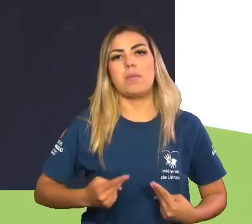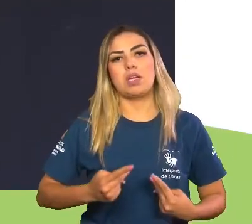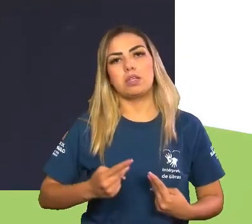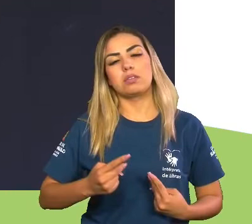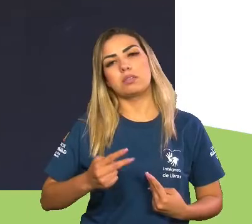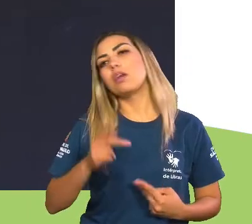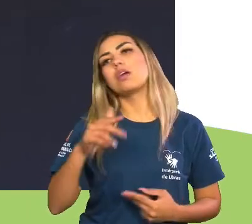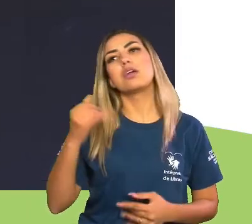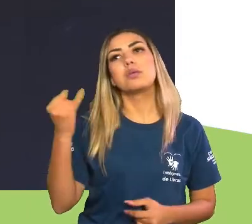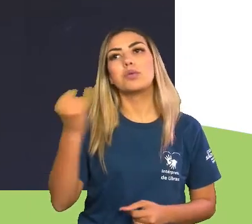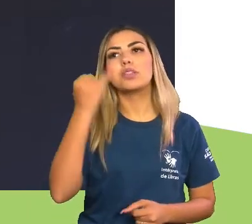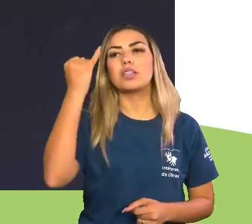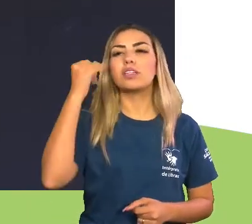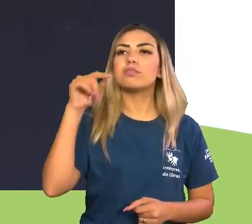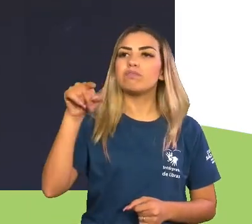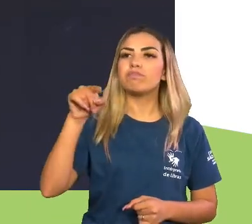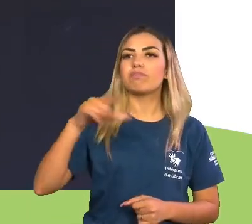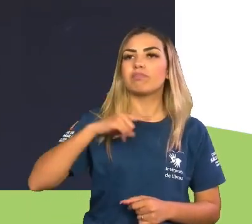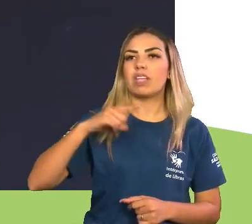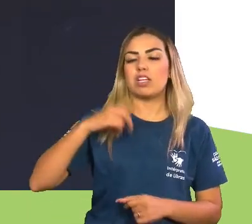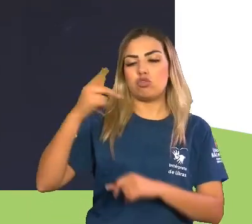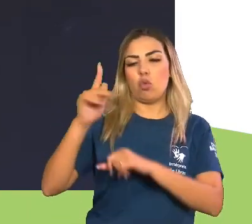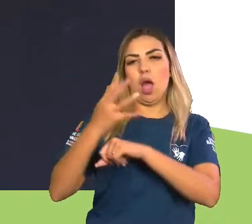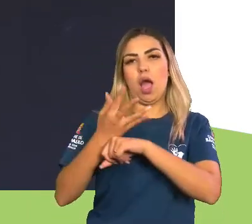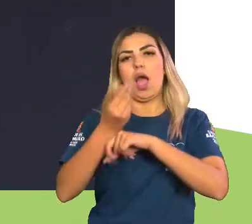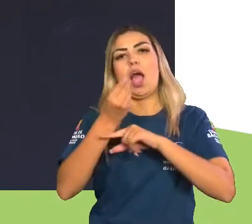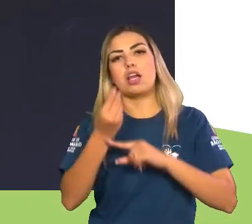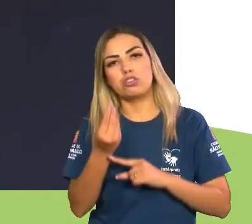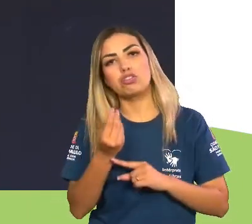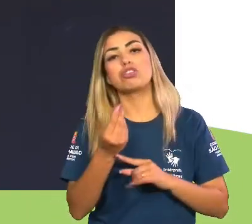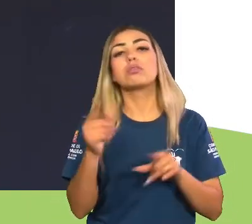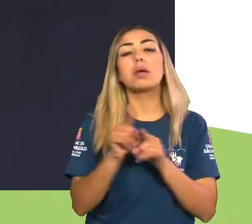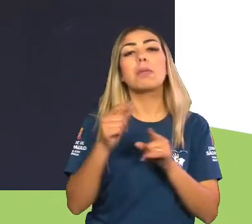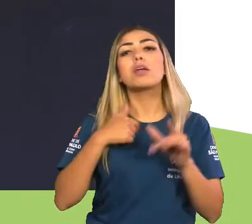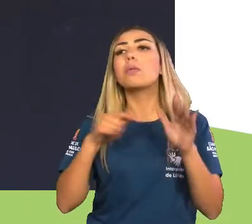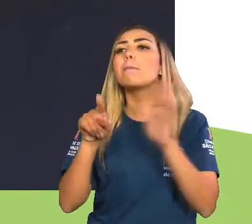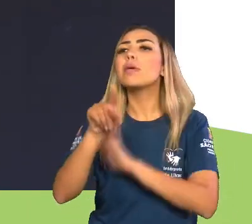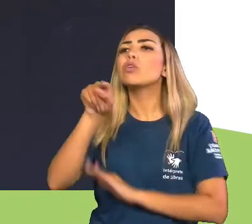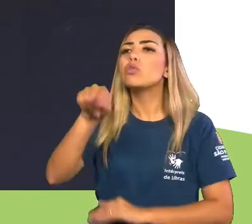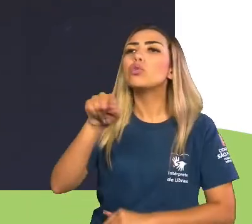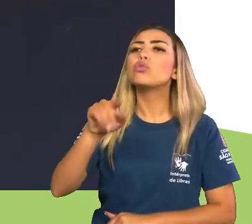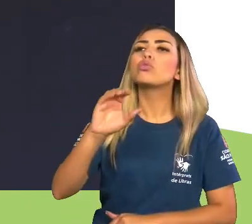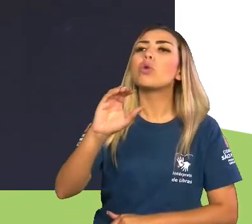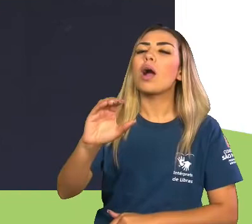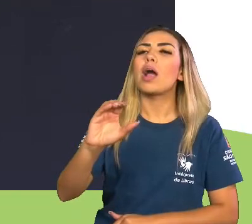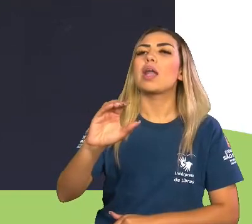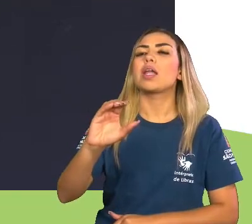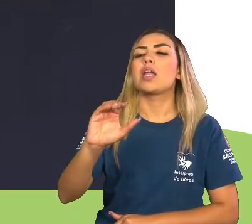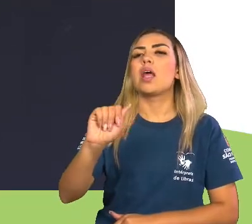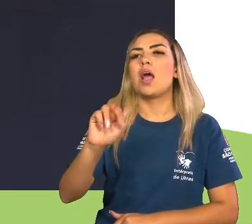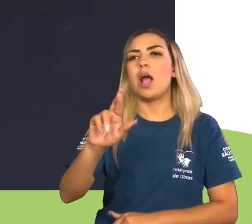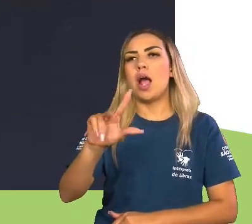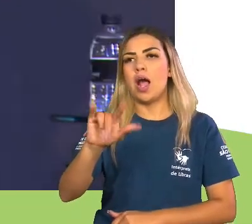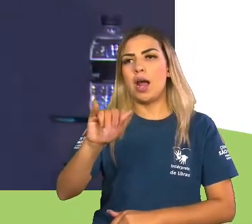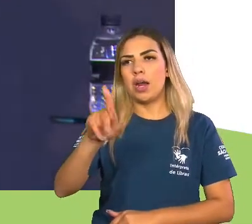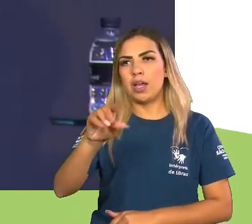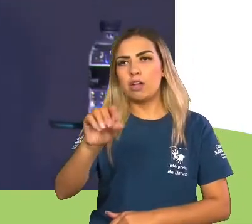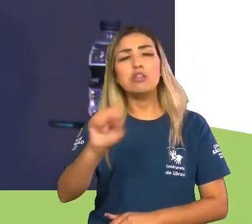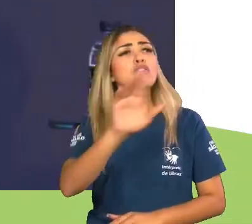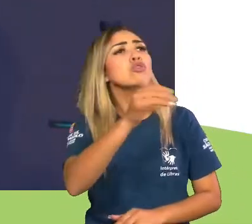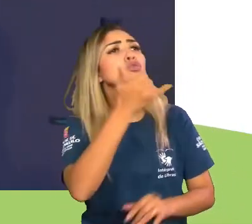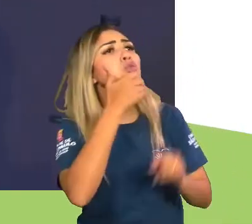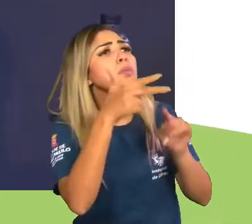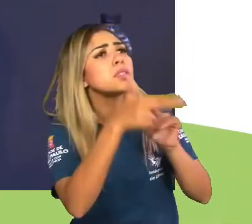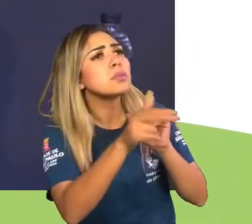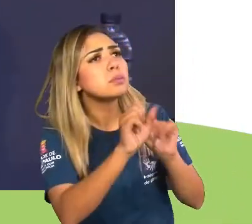Eu tenho certeza que você traz isso para a sua arte. E até um gancho que eu queria usar para perguntar para você, Carlinhos. De que forma que você... Só posso interromper um segundo?